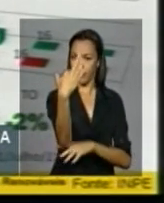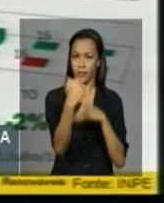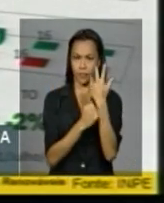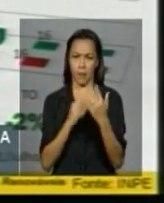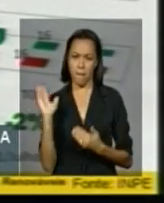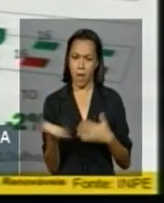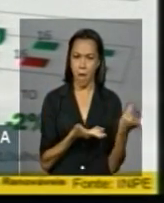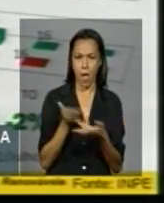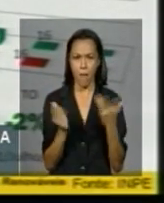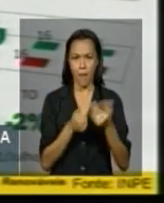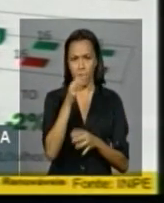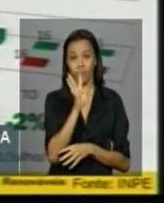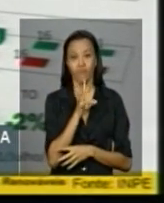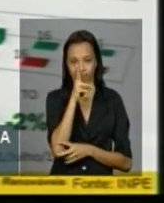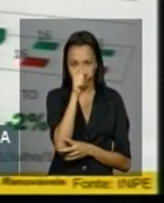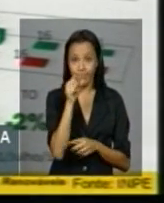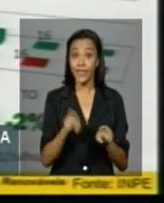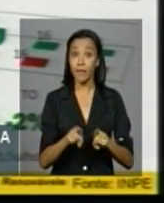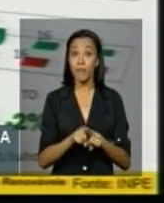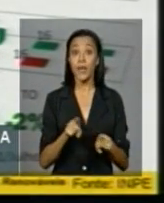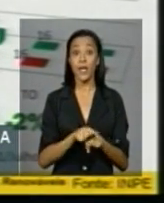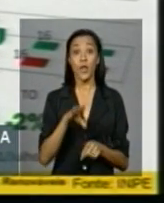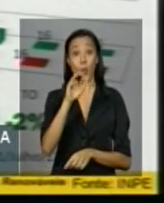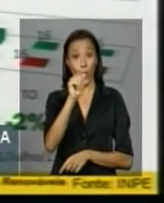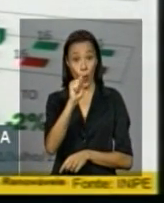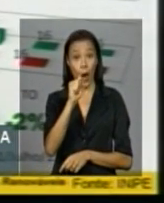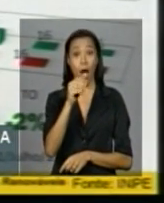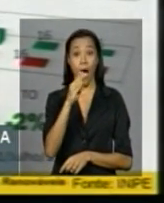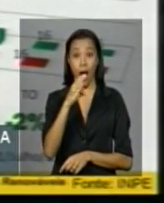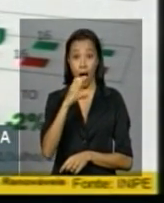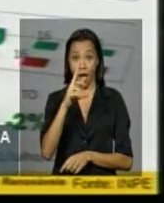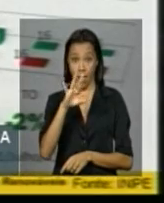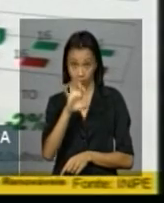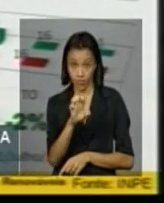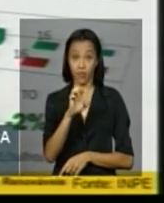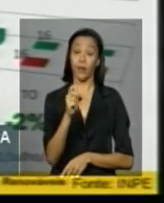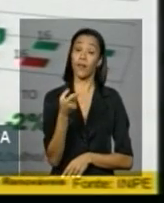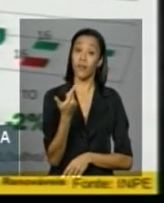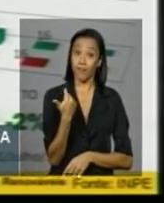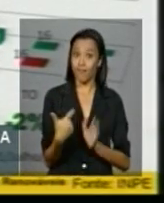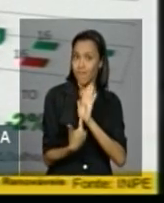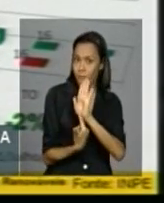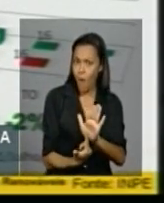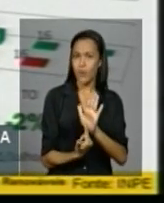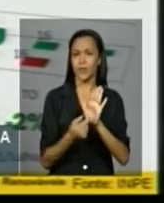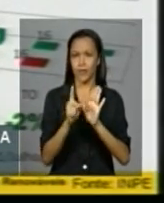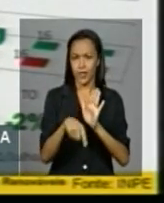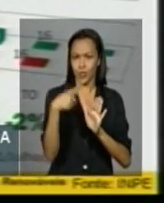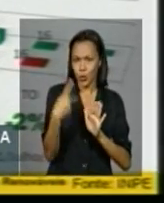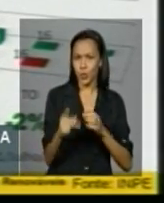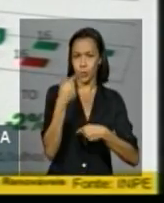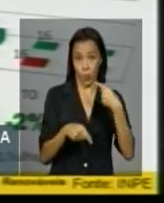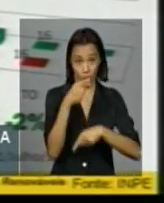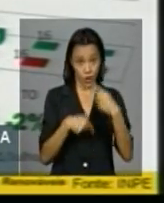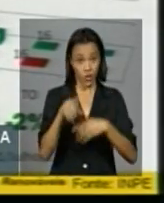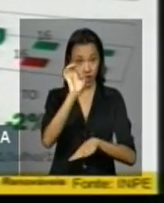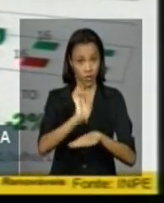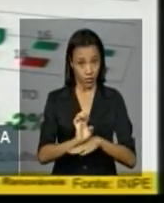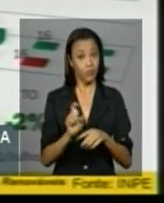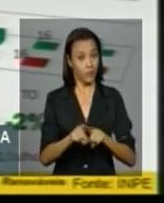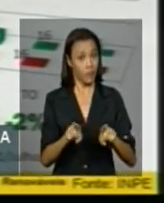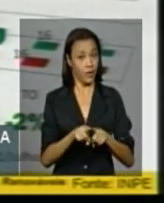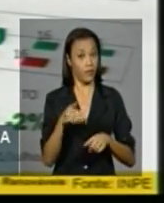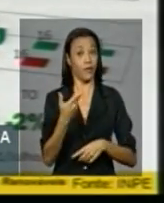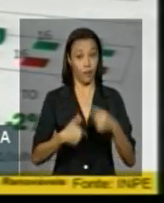67% e o Acre que vem mostrando com isso uma robustez n suas políticas estaduais além da política